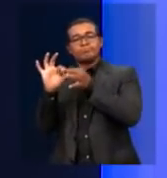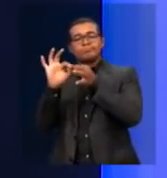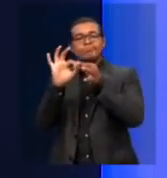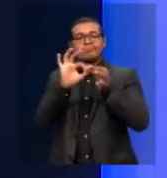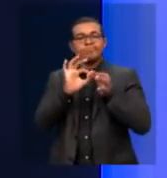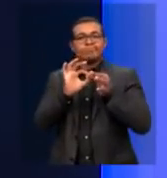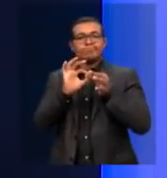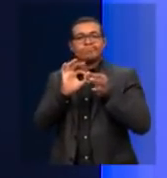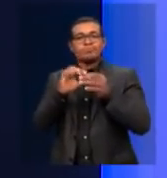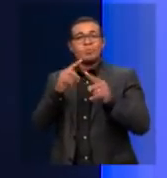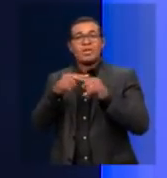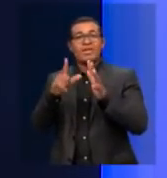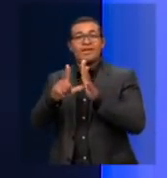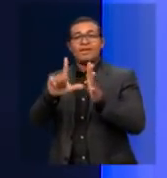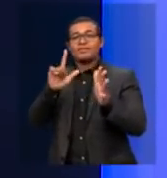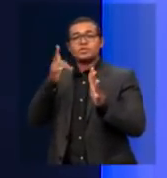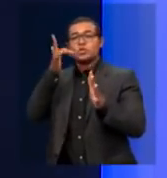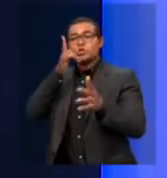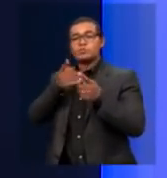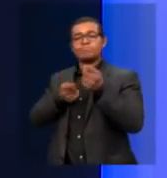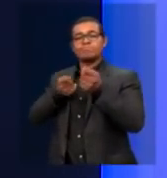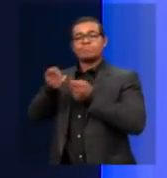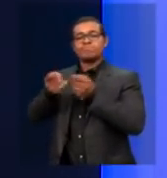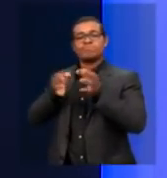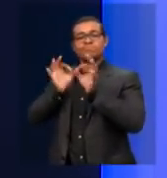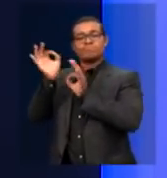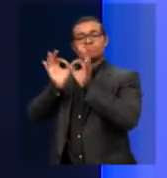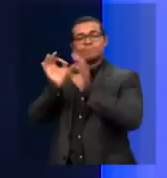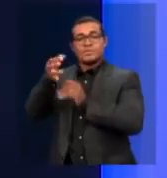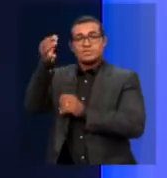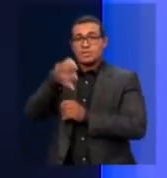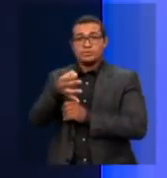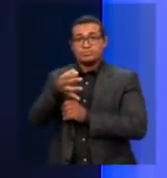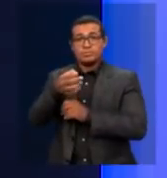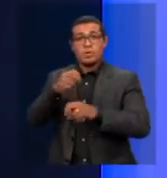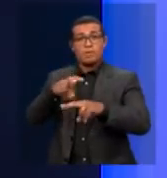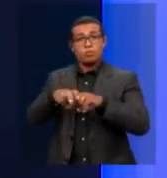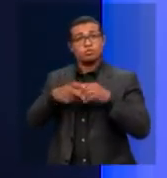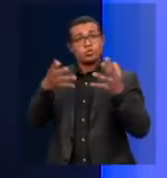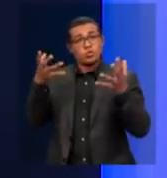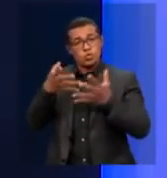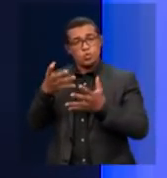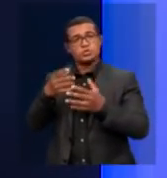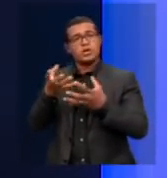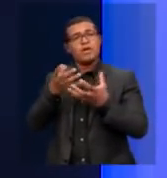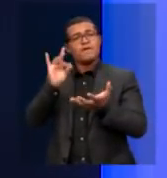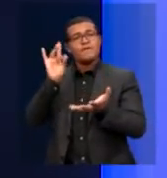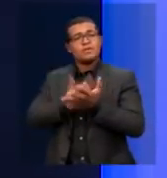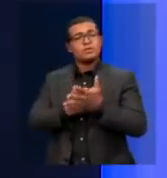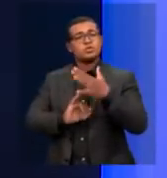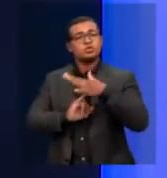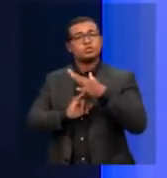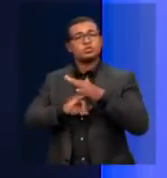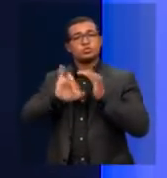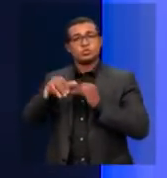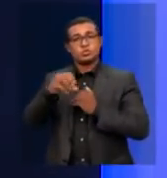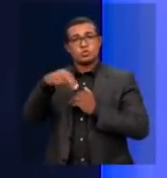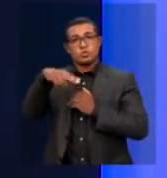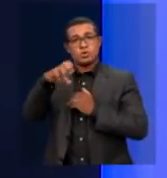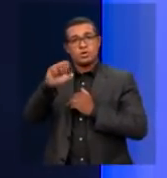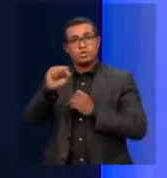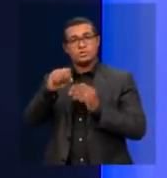sem planejamento de fato então nós queremos que o instituto jones seja um grande balizador e um grande norteador